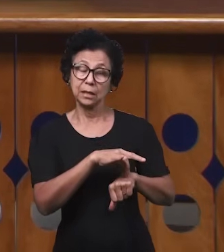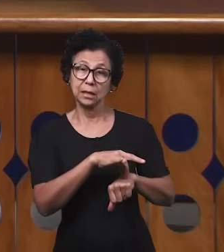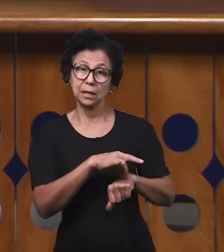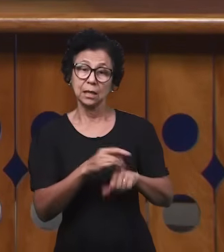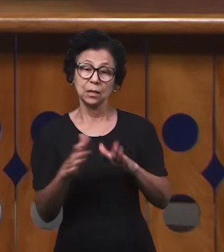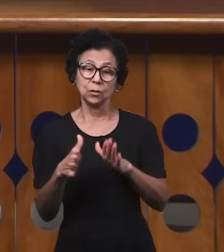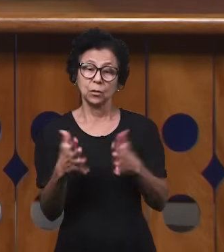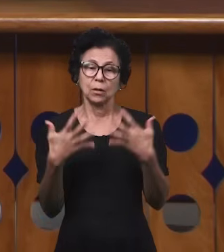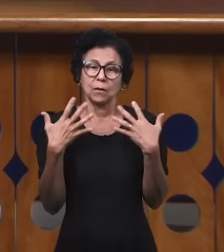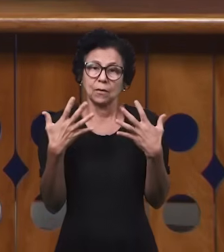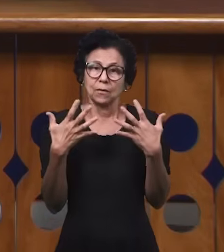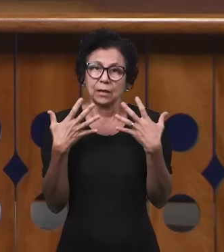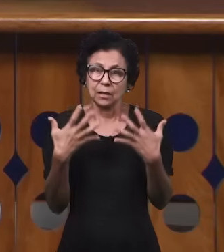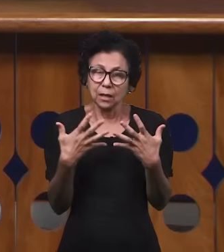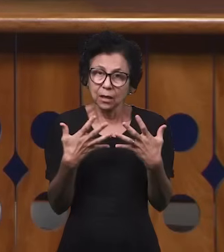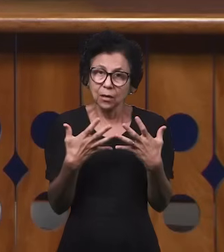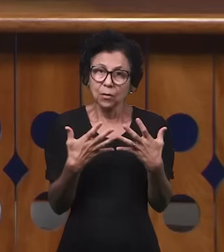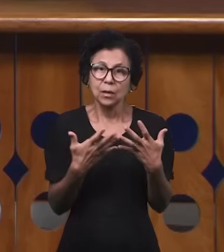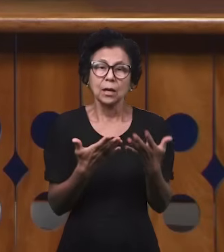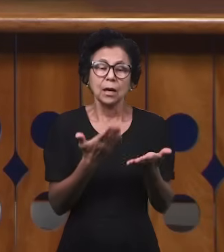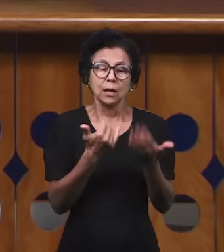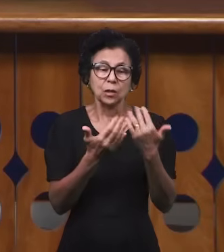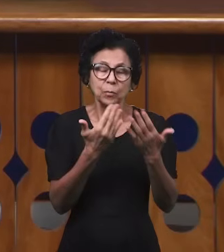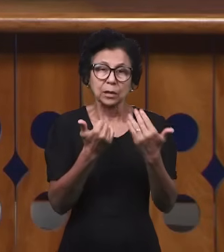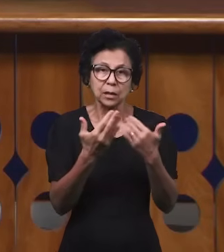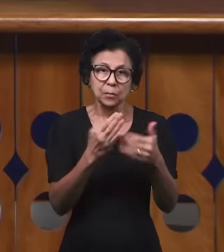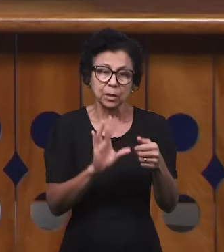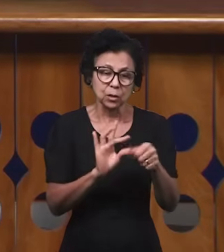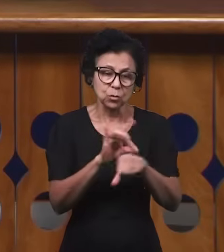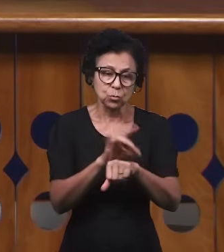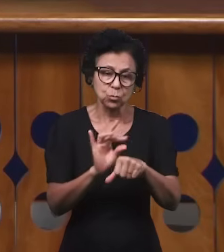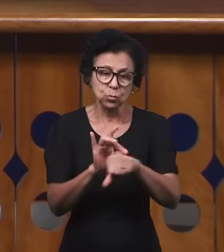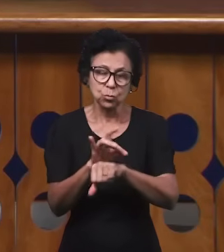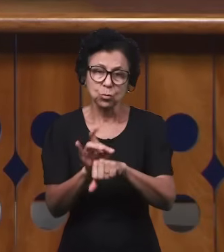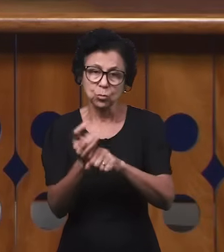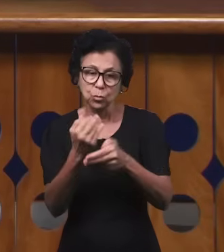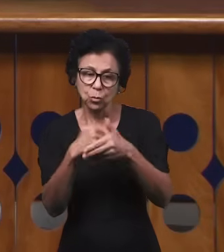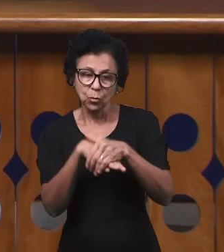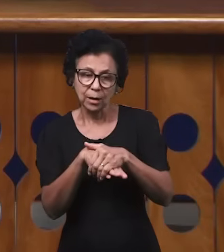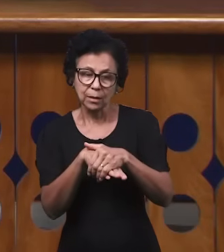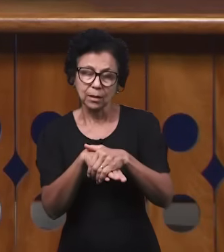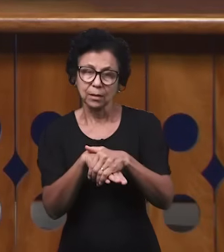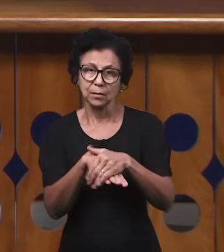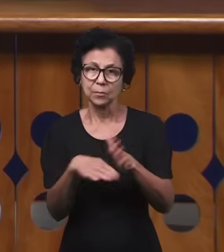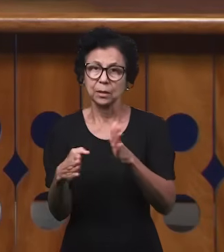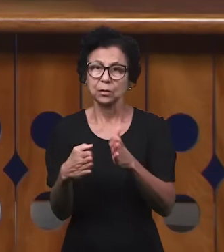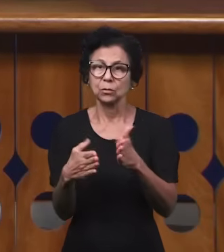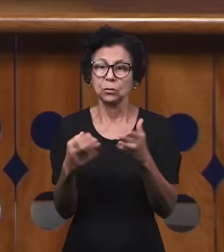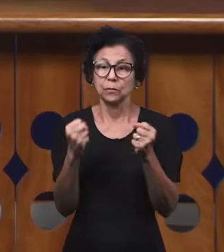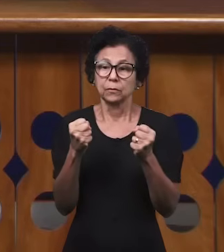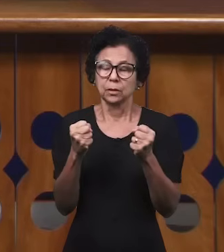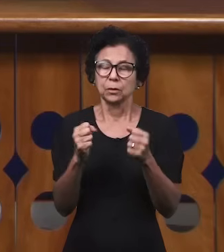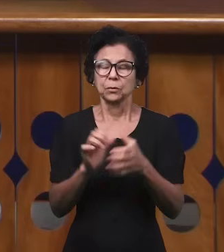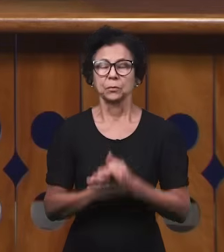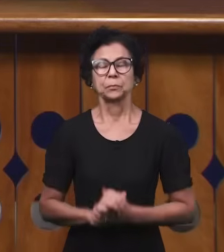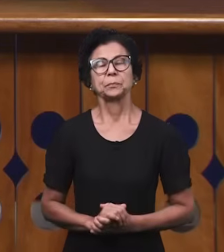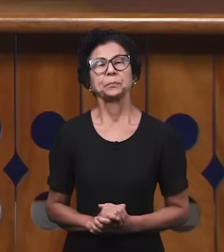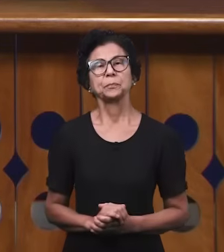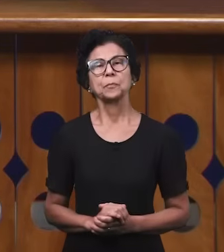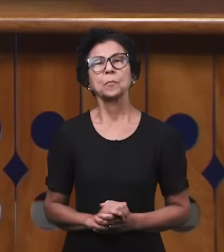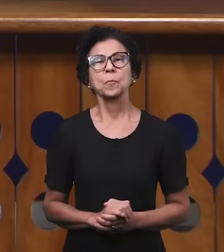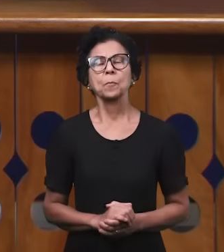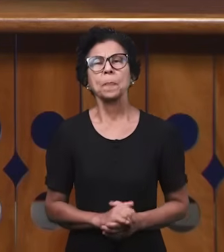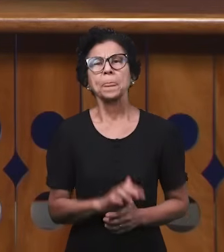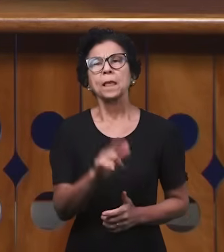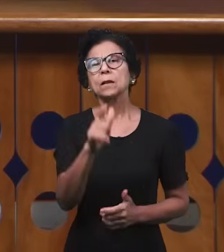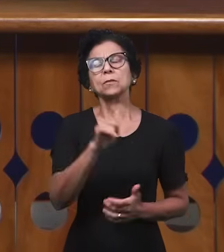Com o livro de Provérbios. 10º, daqui a 10 anos, que tipo de esposa, esposo, de pai, de